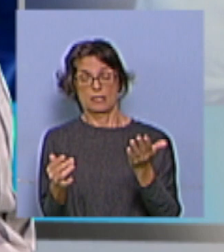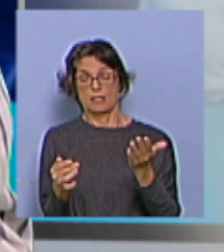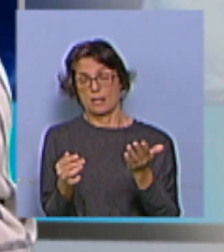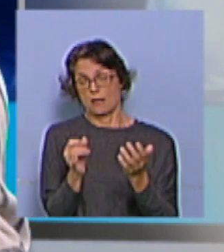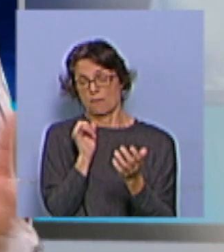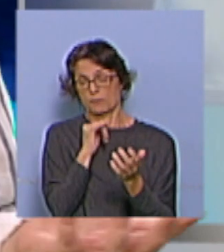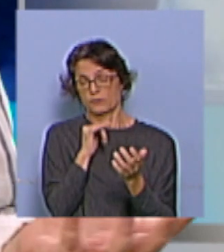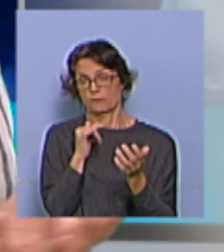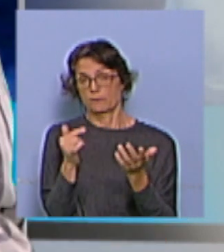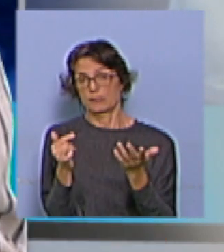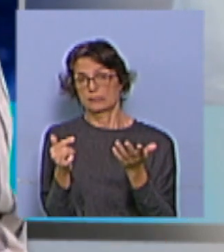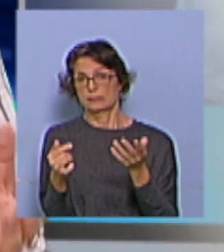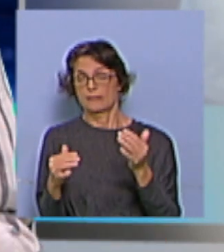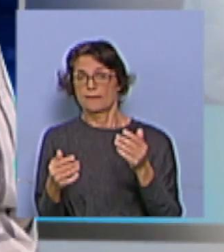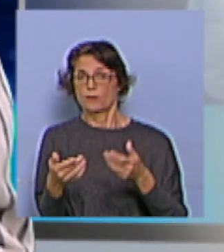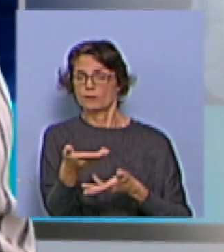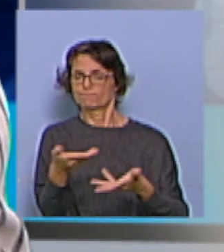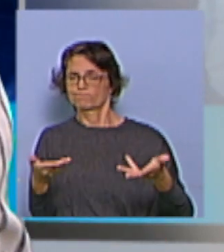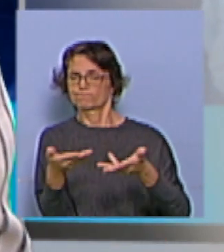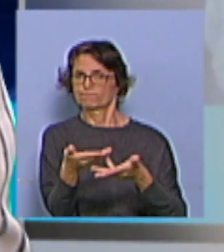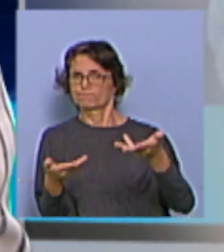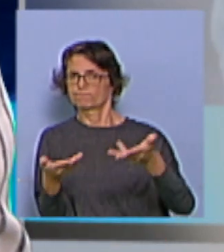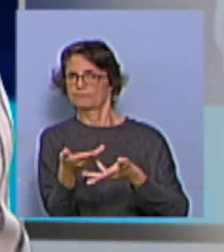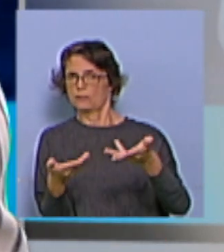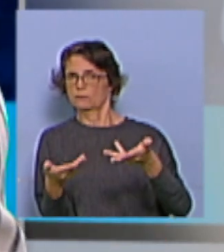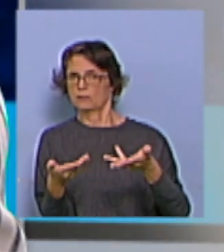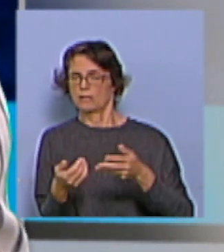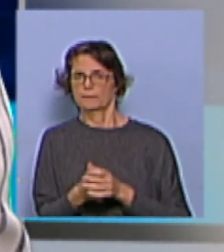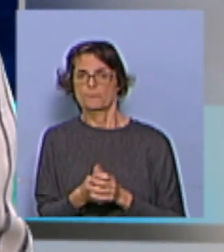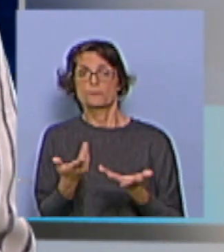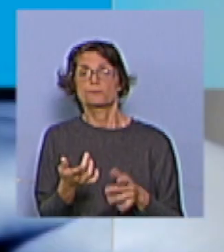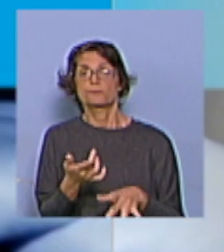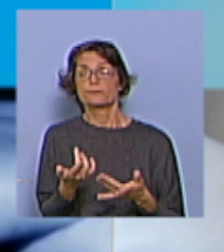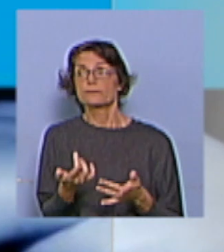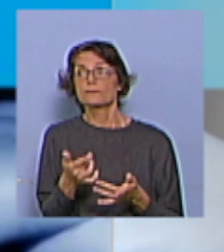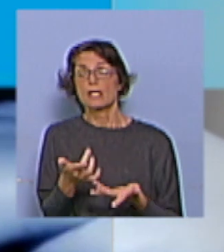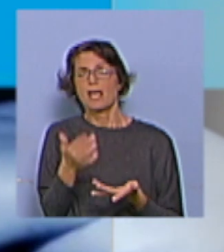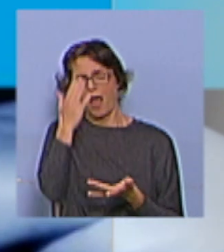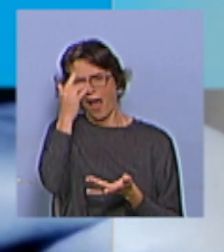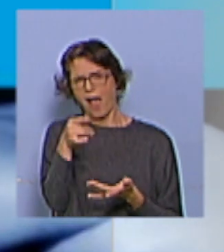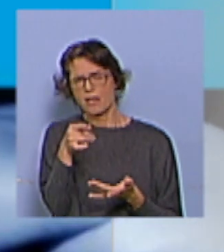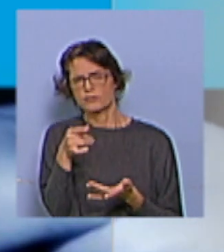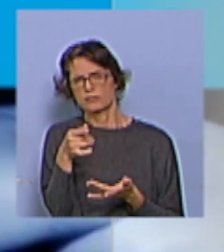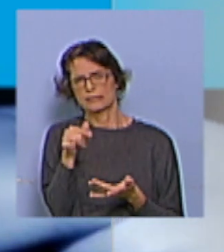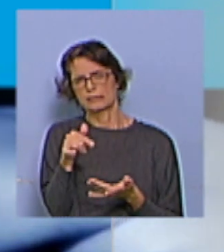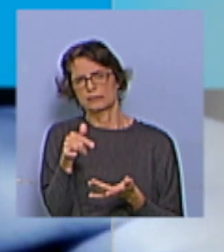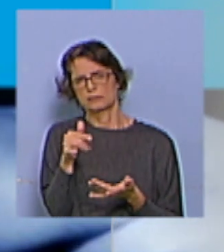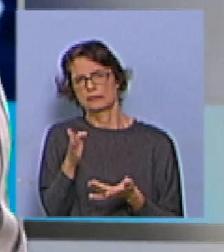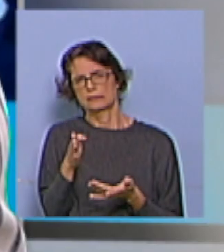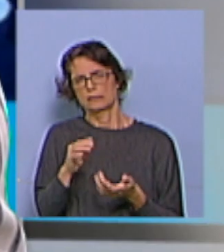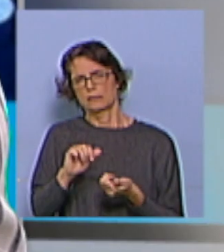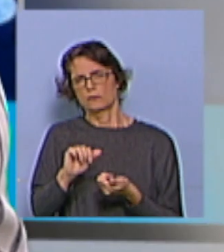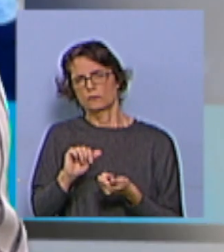troca de alguma coisa, isto faz parte da Naquele caso, e porque o nosso tempo está a chegar ao fim, isto exige sobretudo também uma mudança